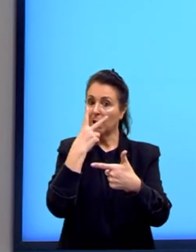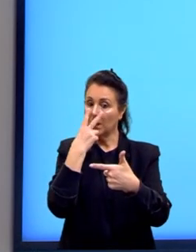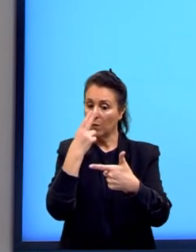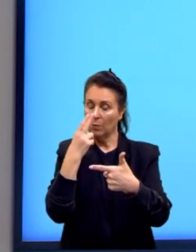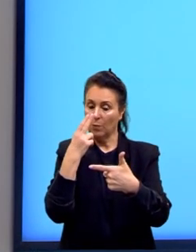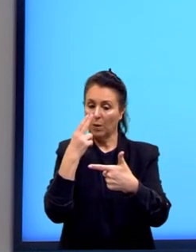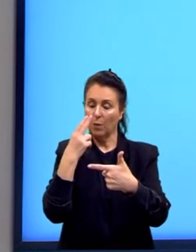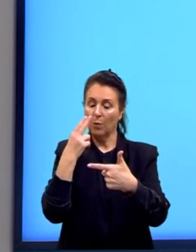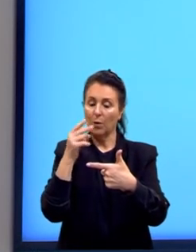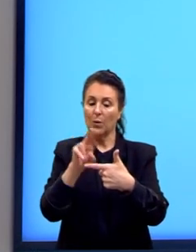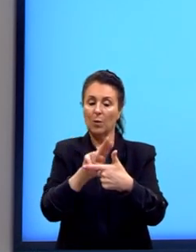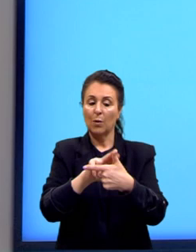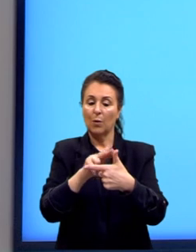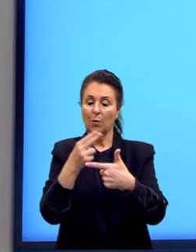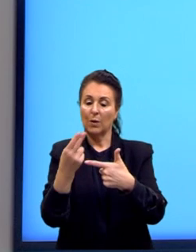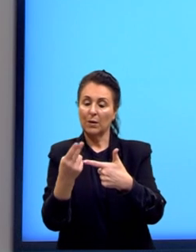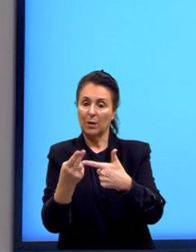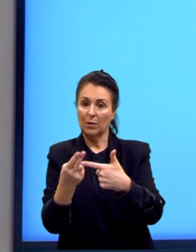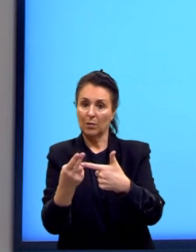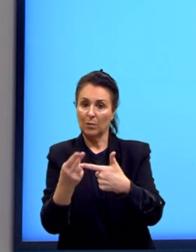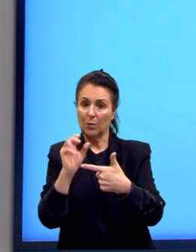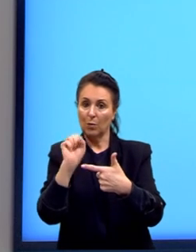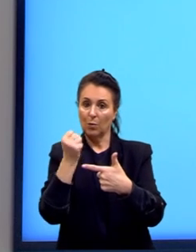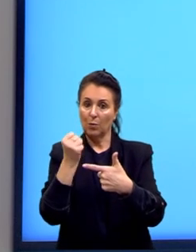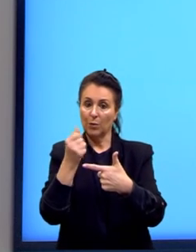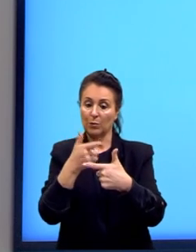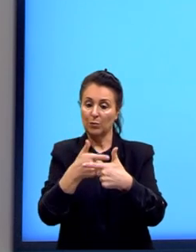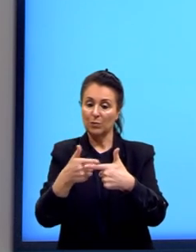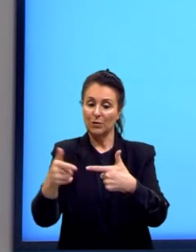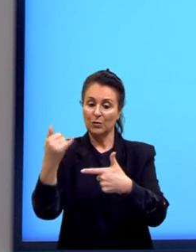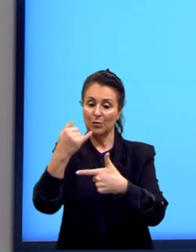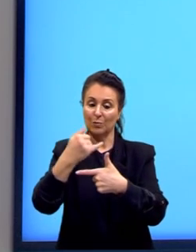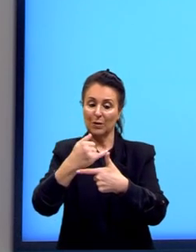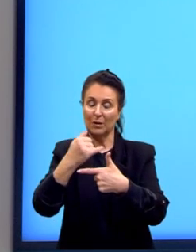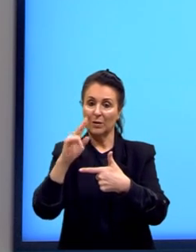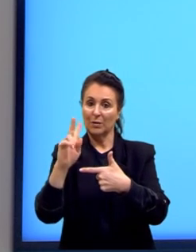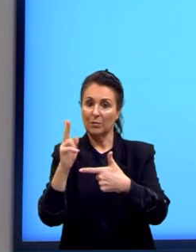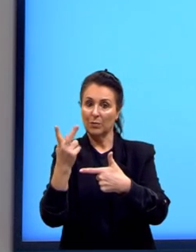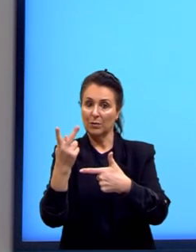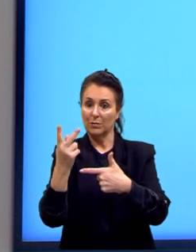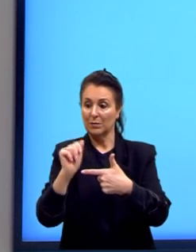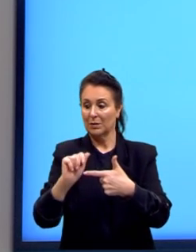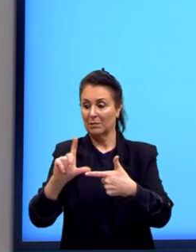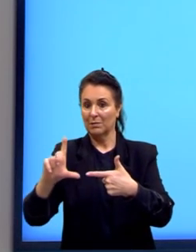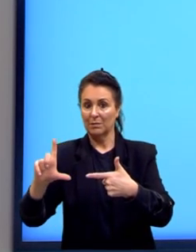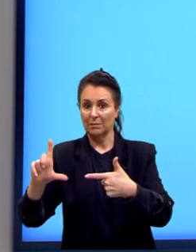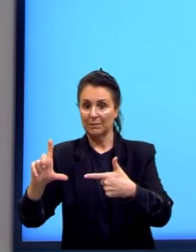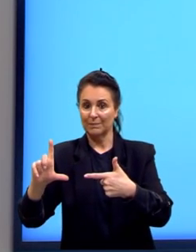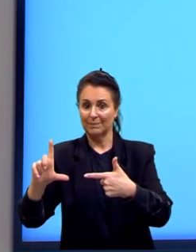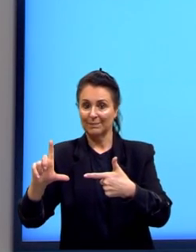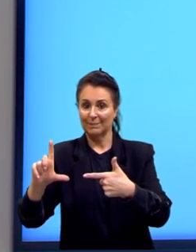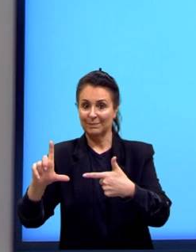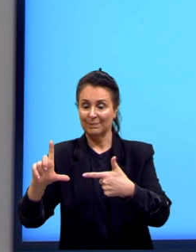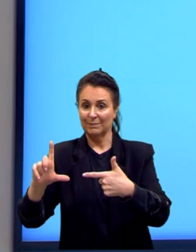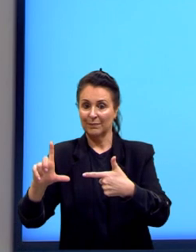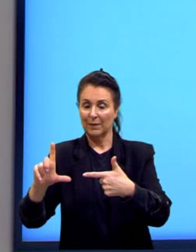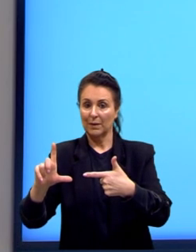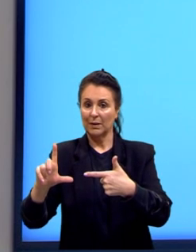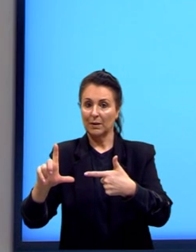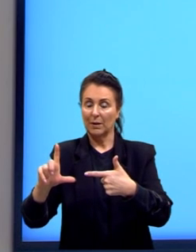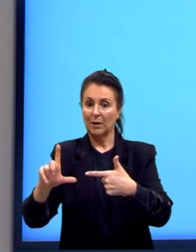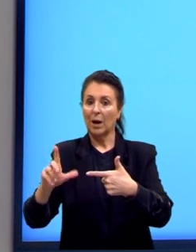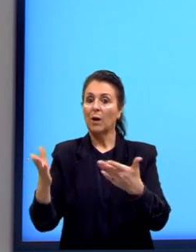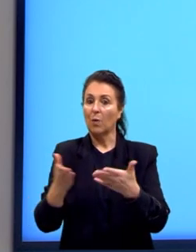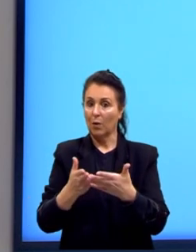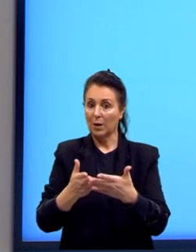cateto oposto oito dividido pela hipotenusa que é l tá então chegamos ali na